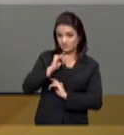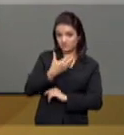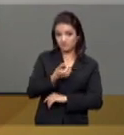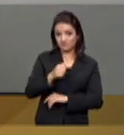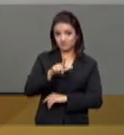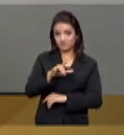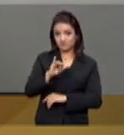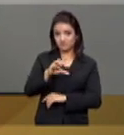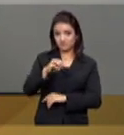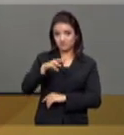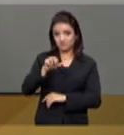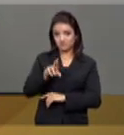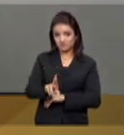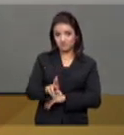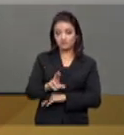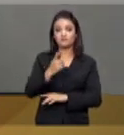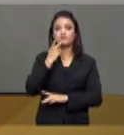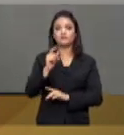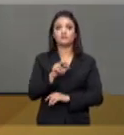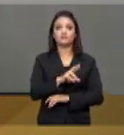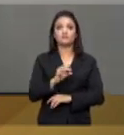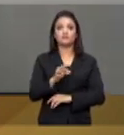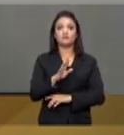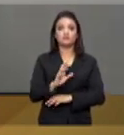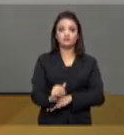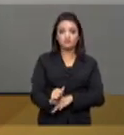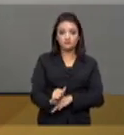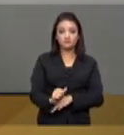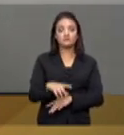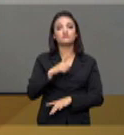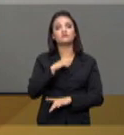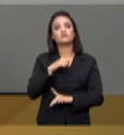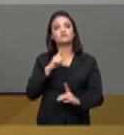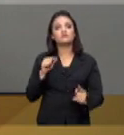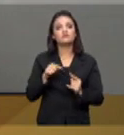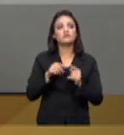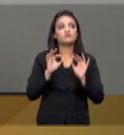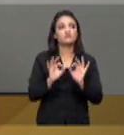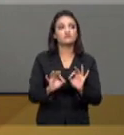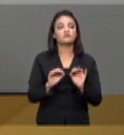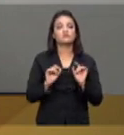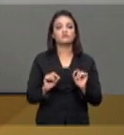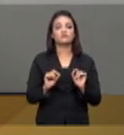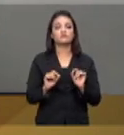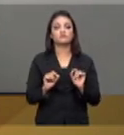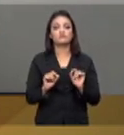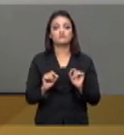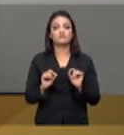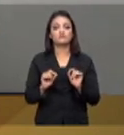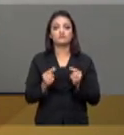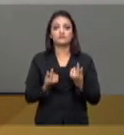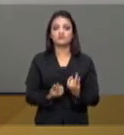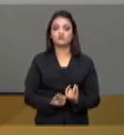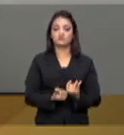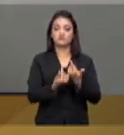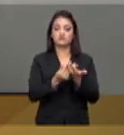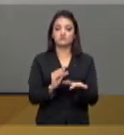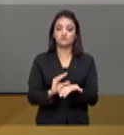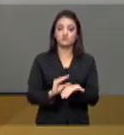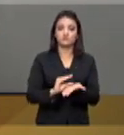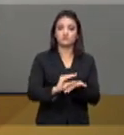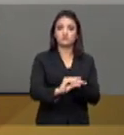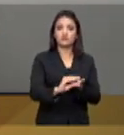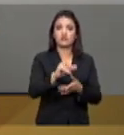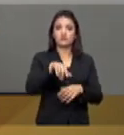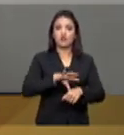Balieiro, segundo o qual a receita, para esse fim específico, é o ingresso financeiro que se integra no